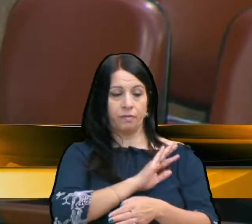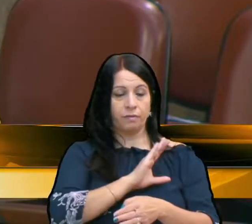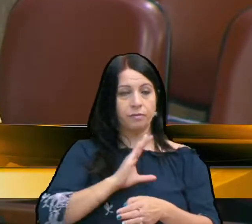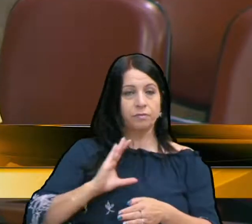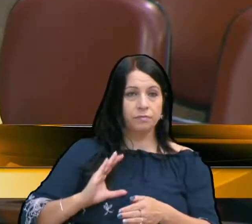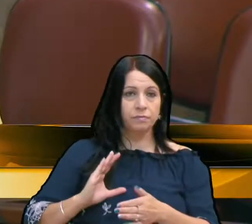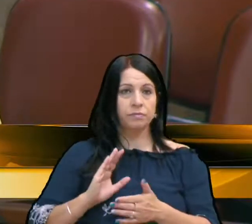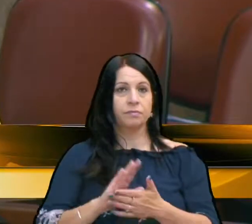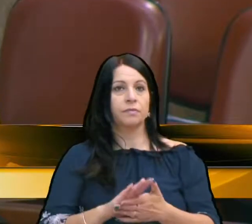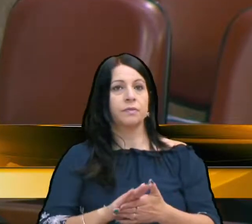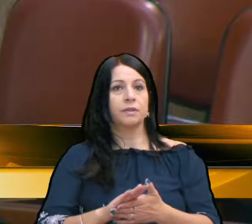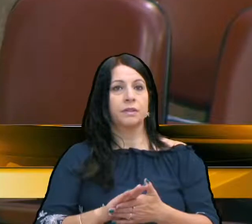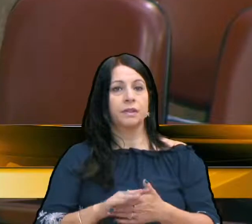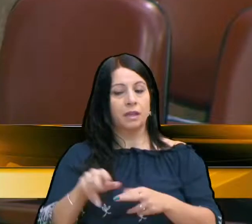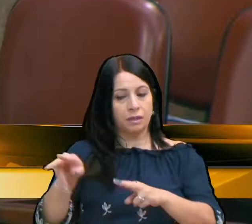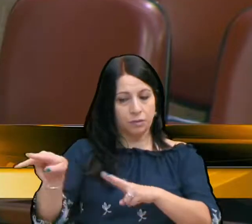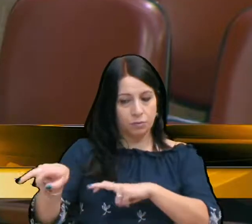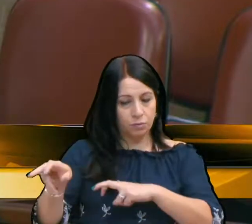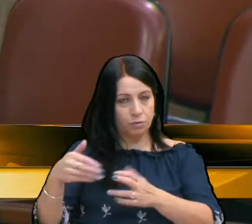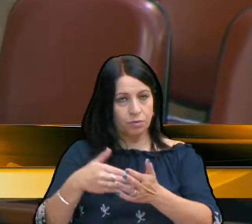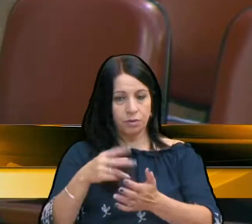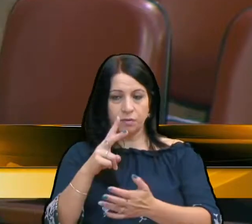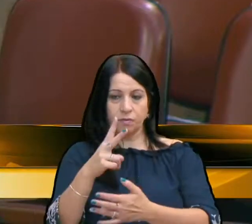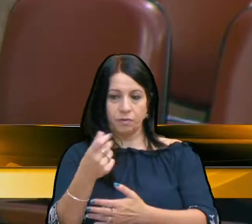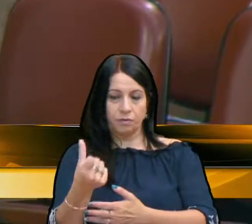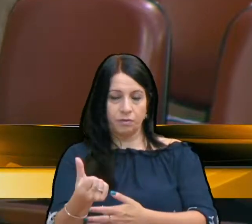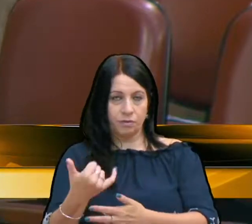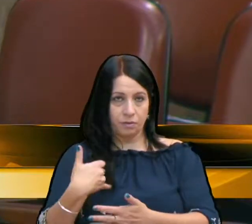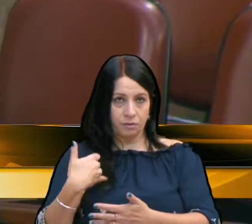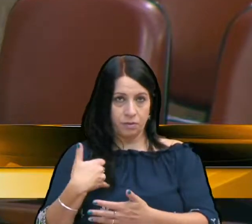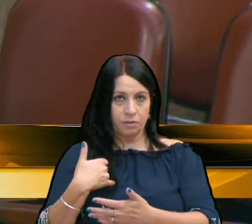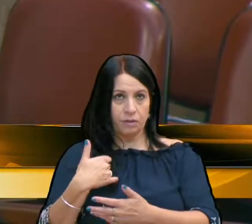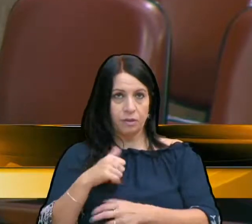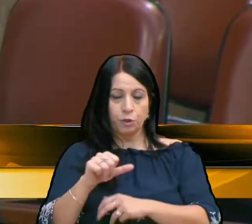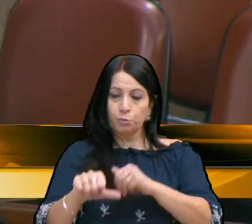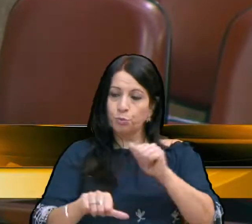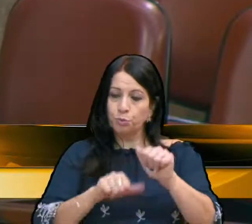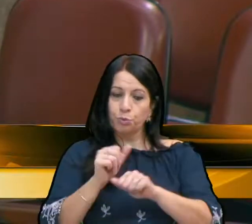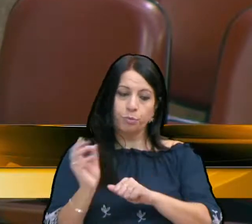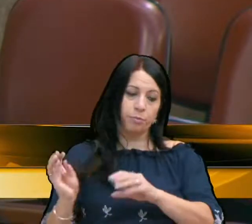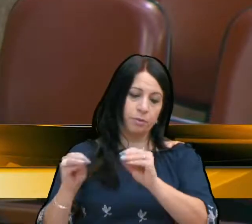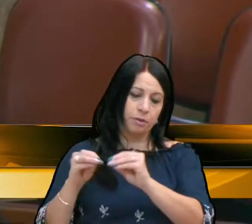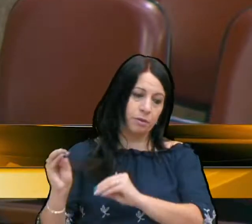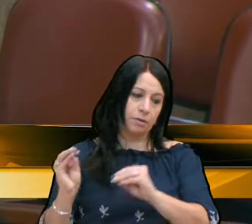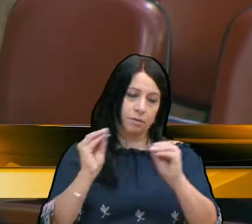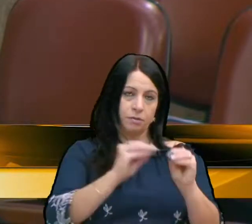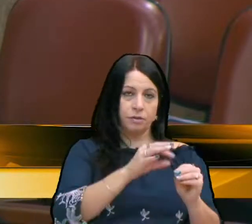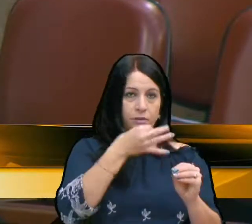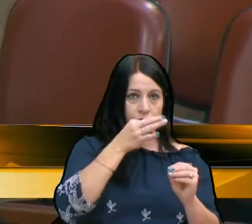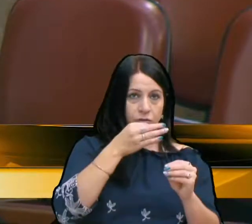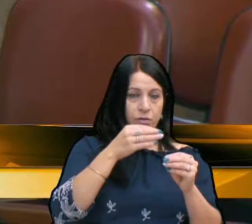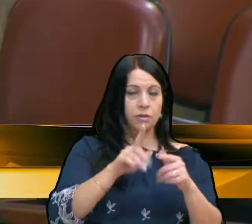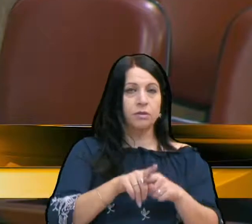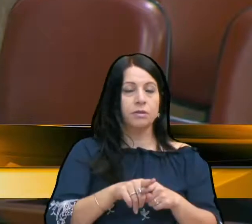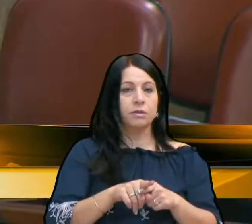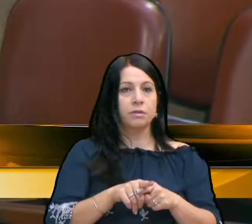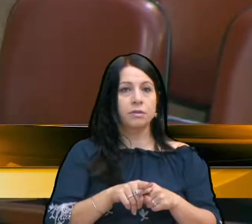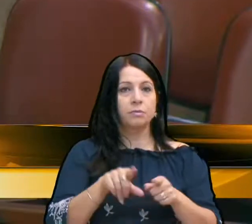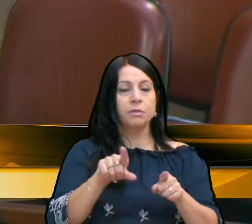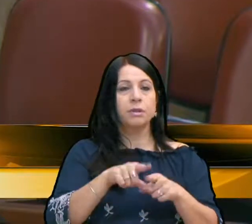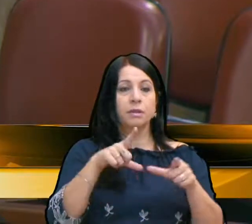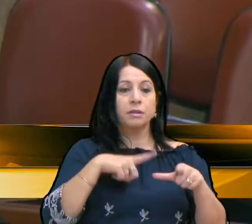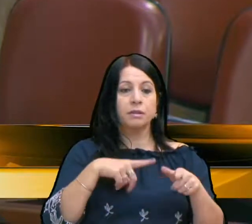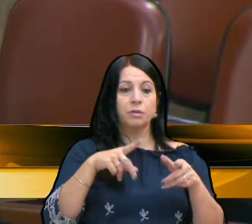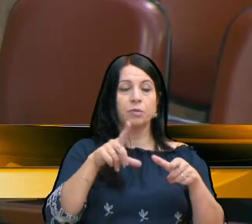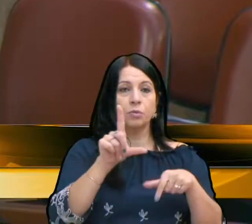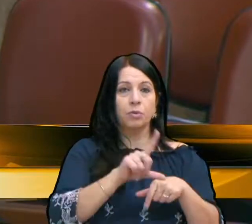Cunha, foi agricultor até os 26 anos, quando decidiu mudar-se para Caxias do Sul para abrir um